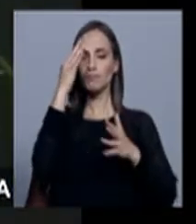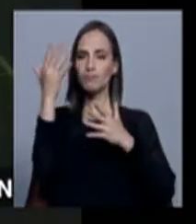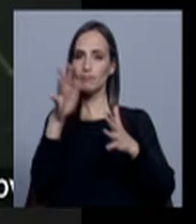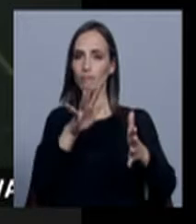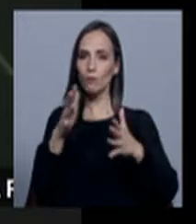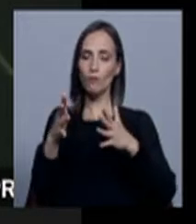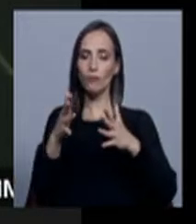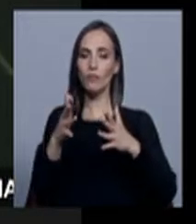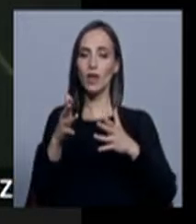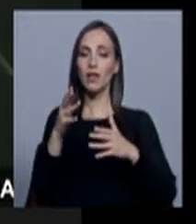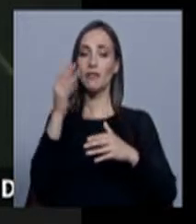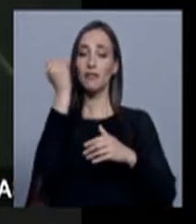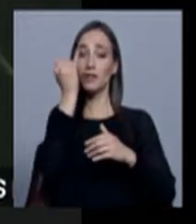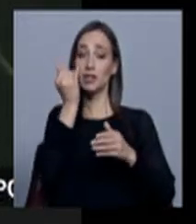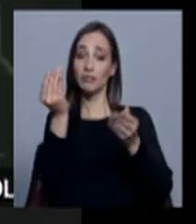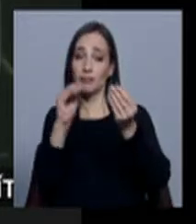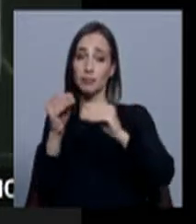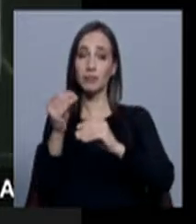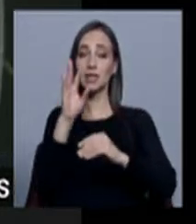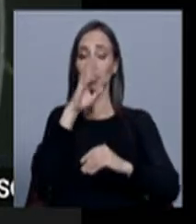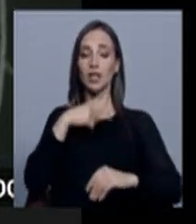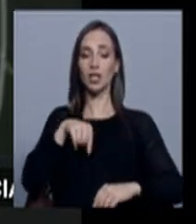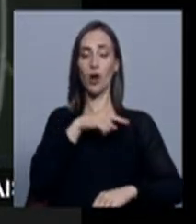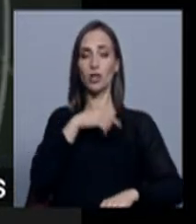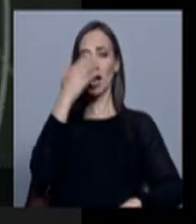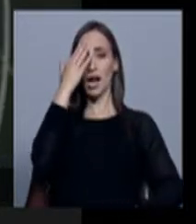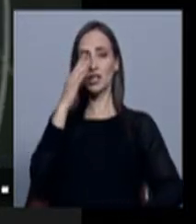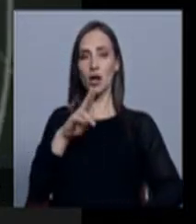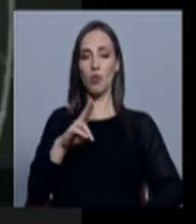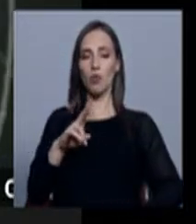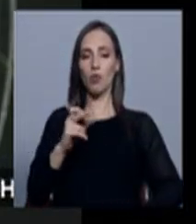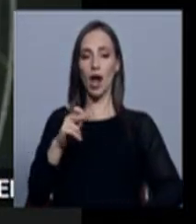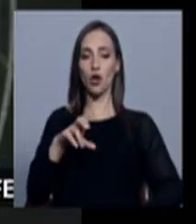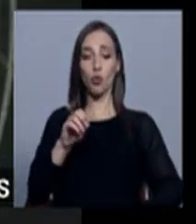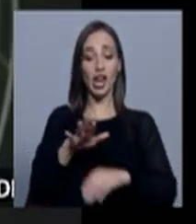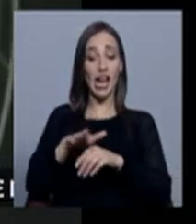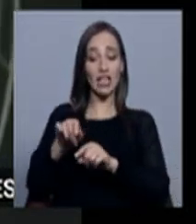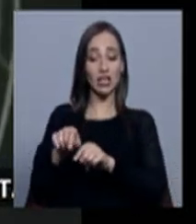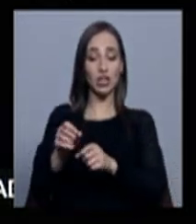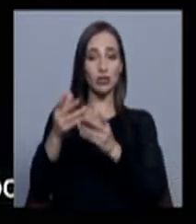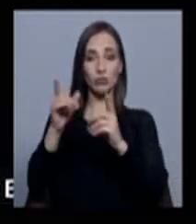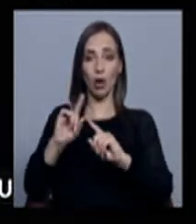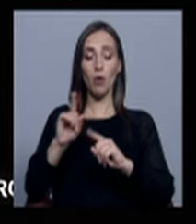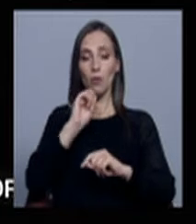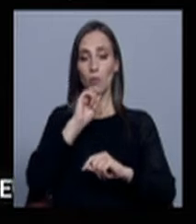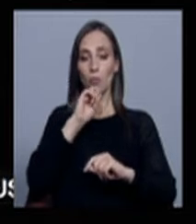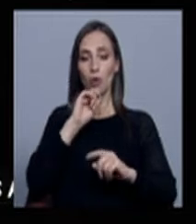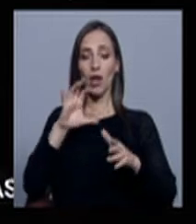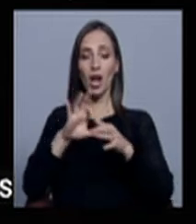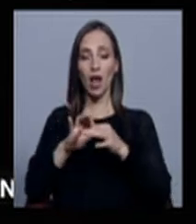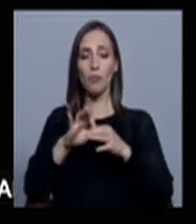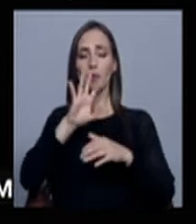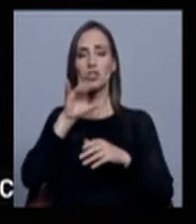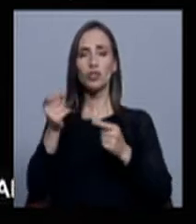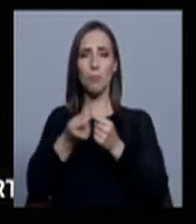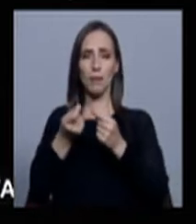se nós considerarmos que Urano não nasceu naquele sítio onde está hoje, mas pode ter migrado para regiões mais próximas do